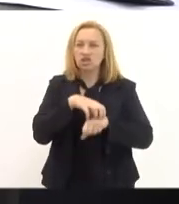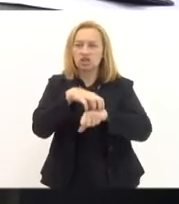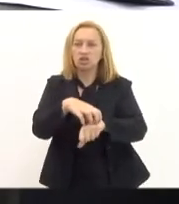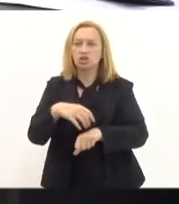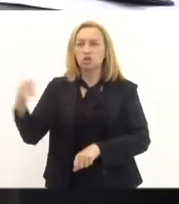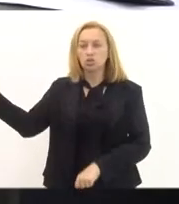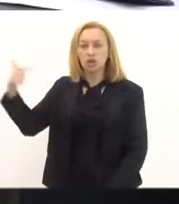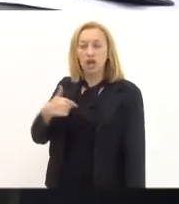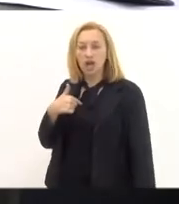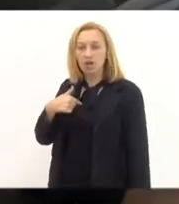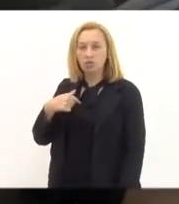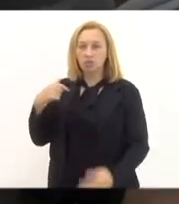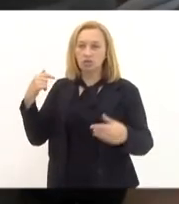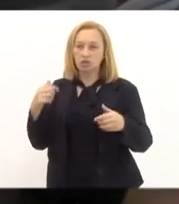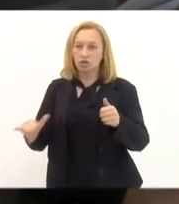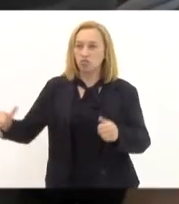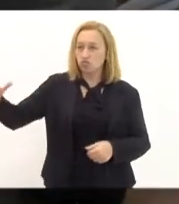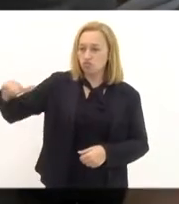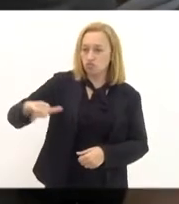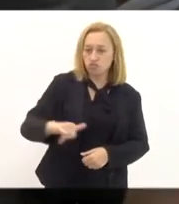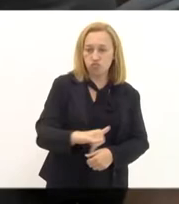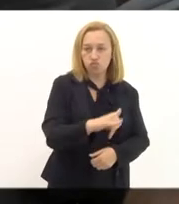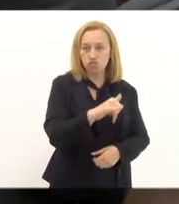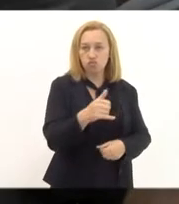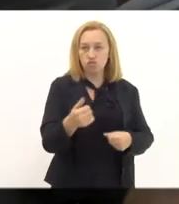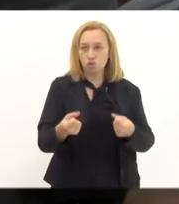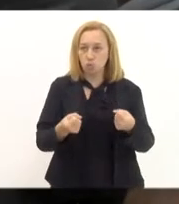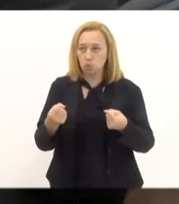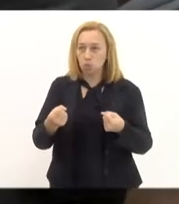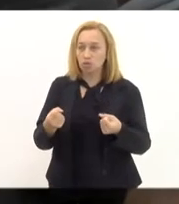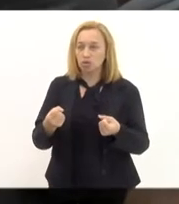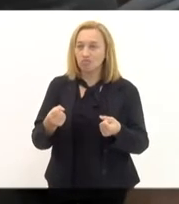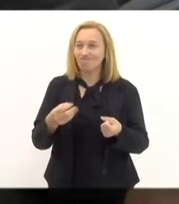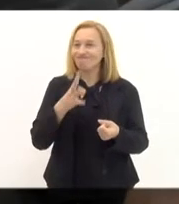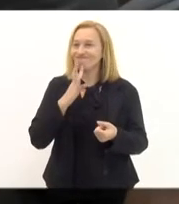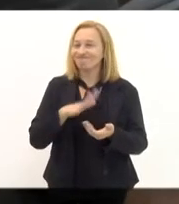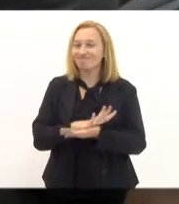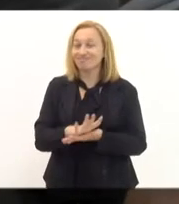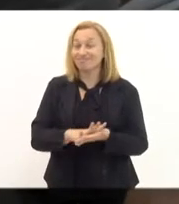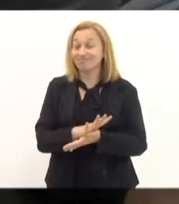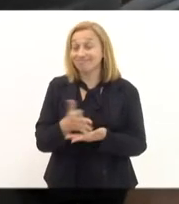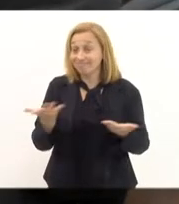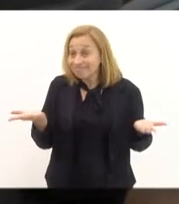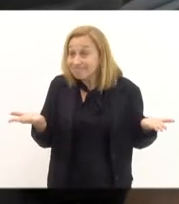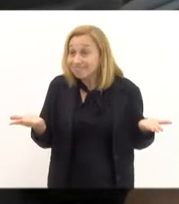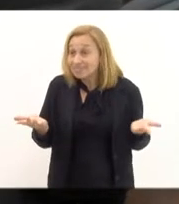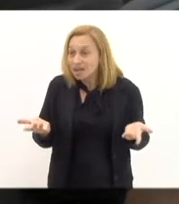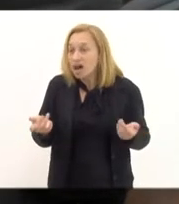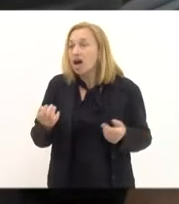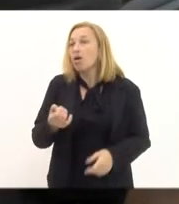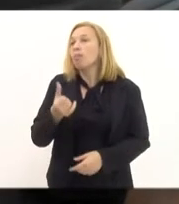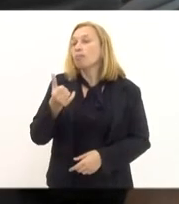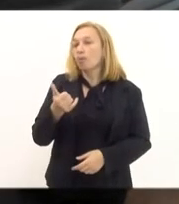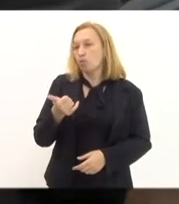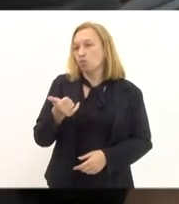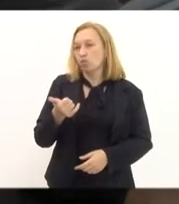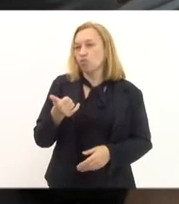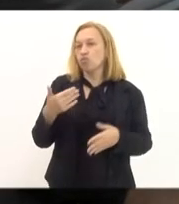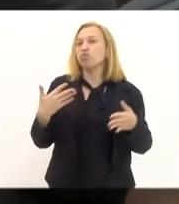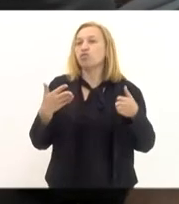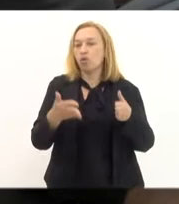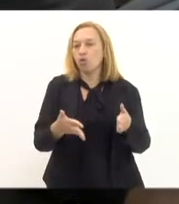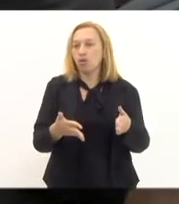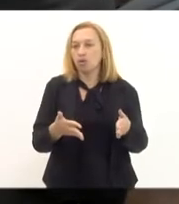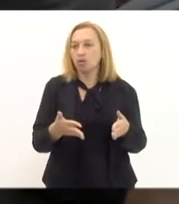quanto eu de pilotar avião ou agosto ou seja Conhece nada e é um pouco o enfoque que o